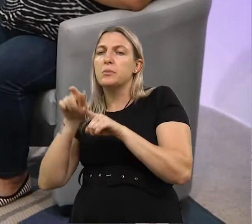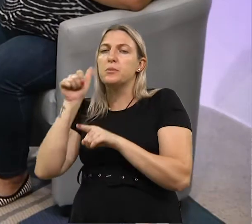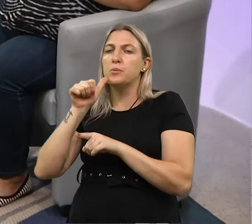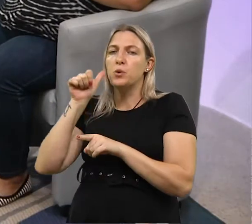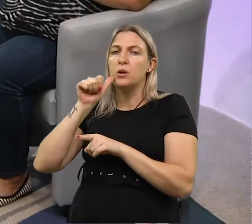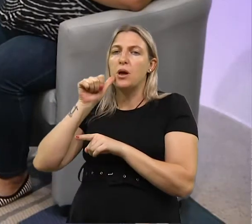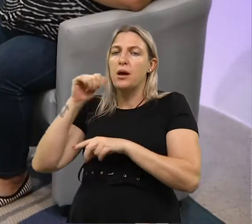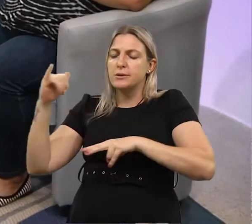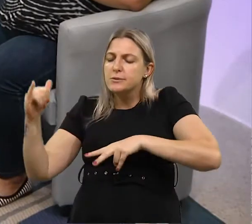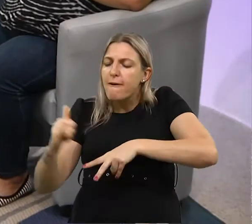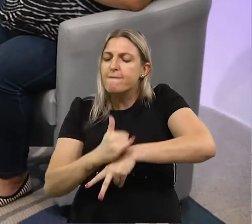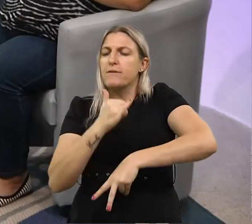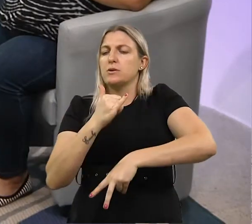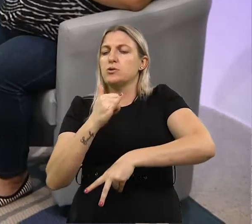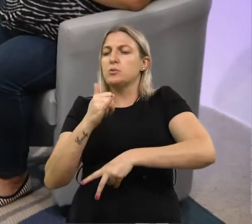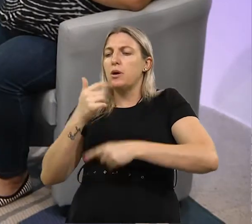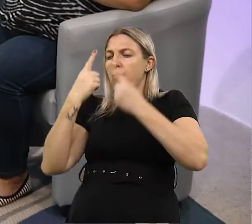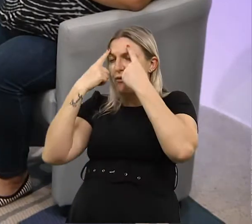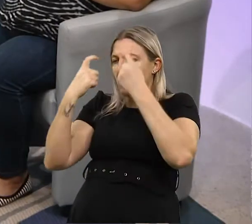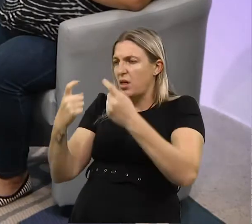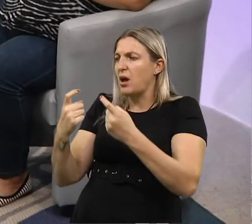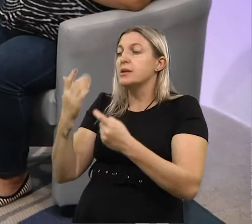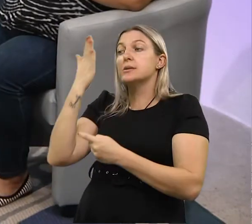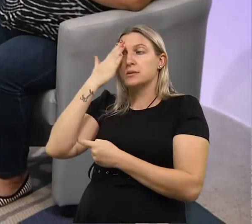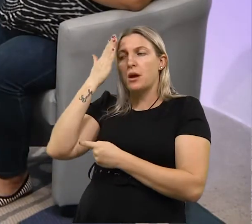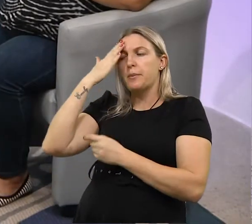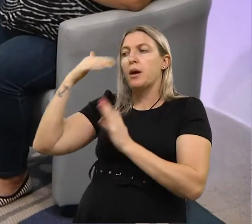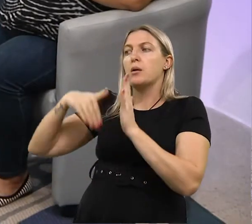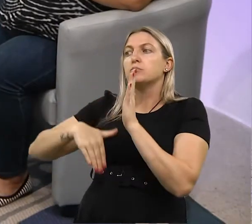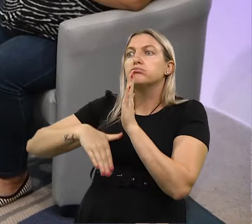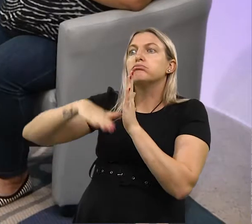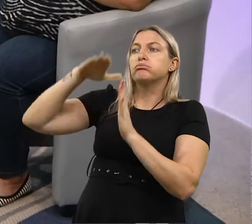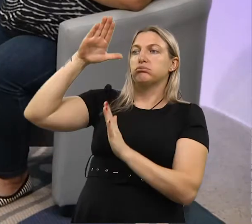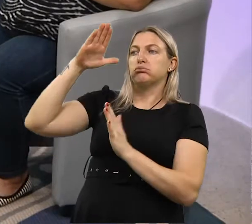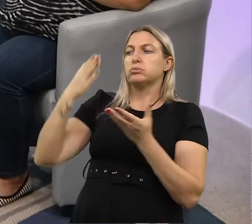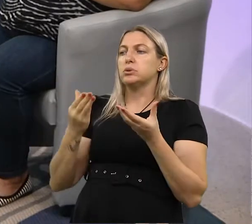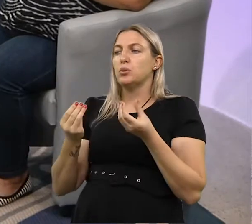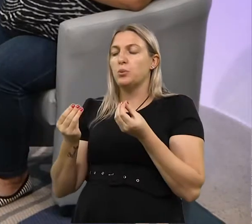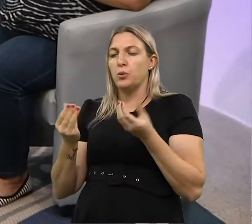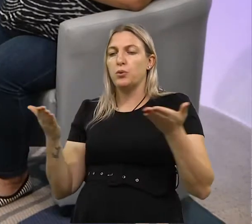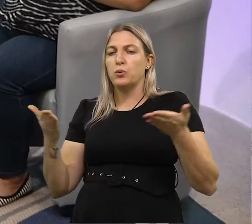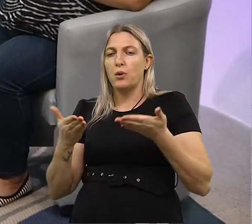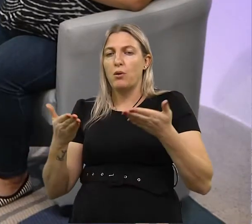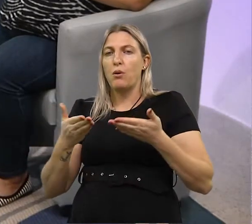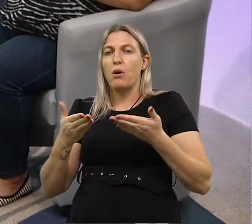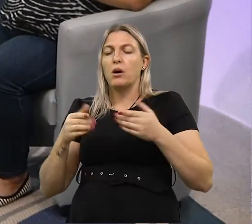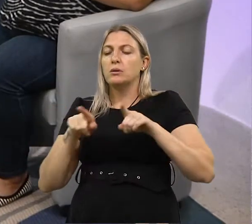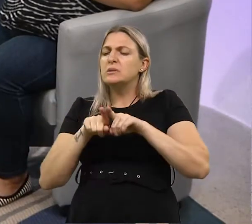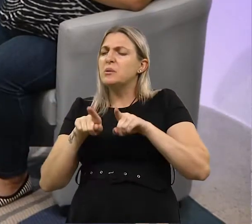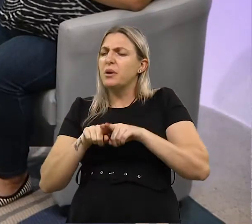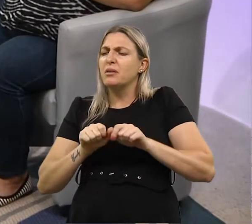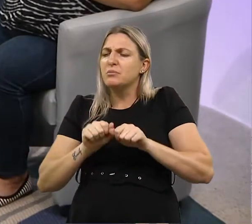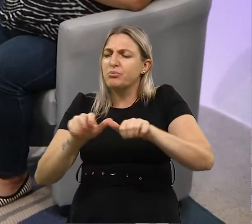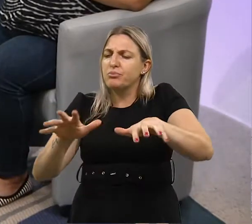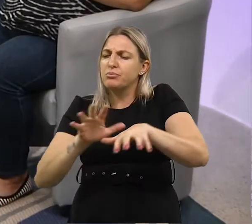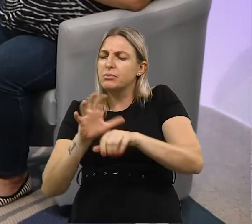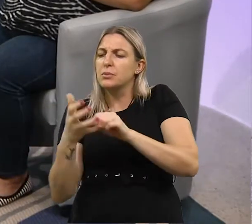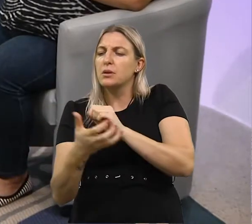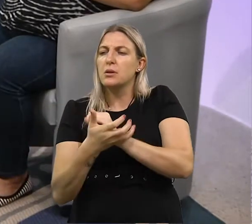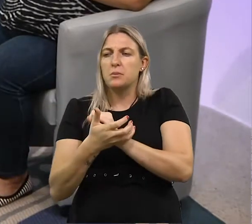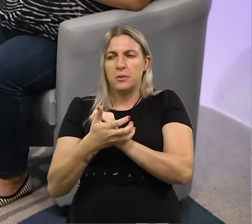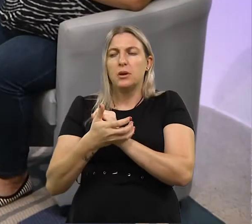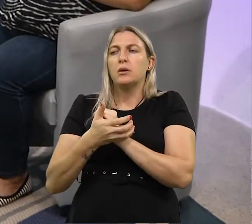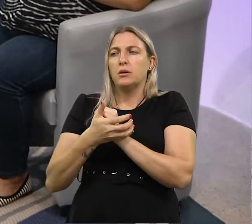violência, que a gente sabe que tem crescido muito, e até na própria pandemia, as ocorrências